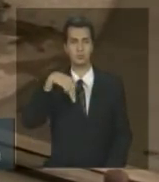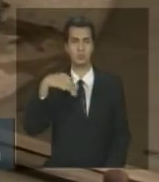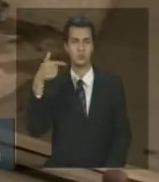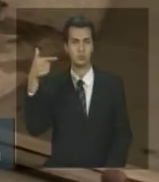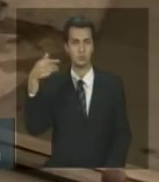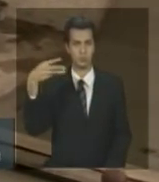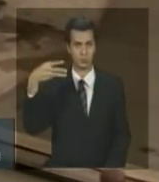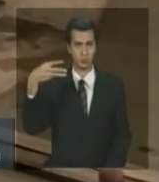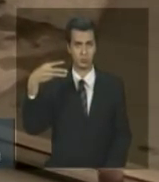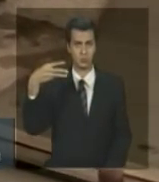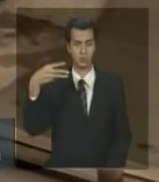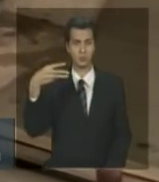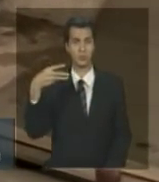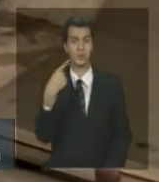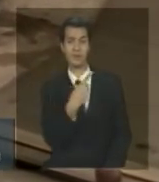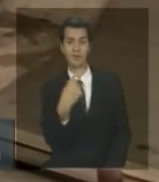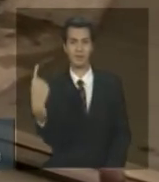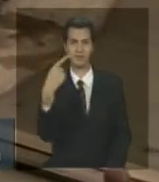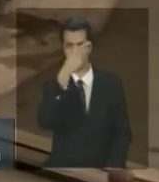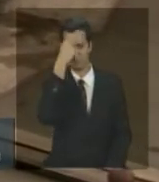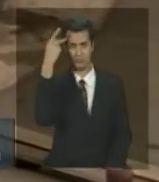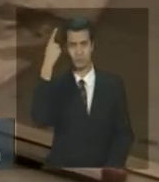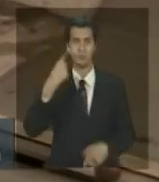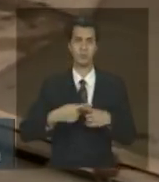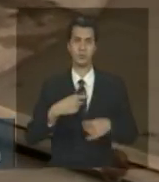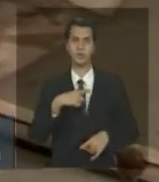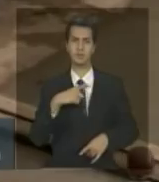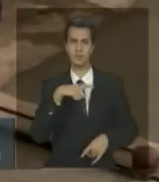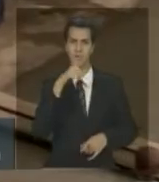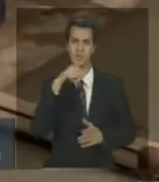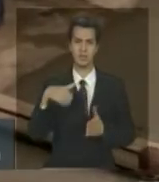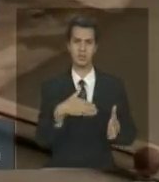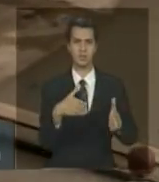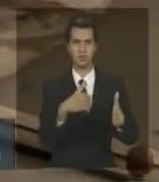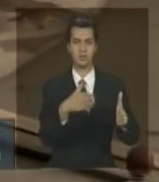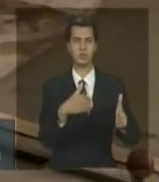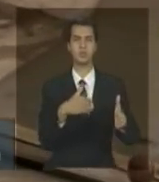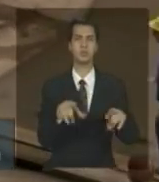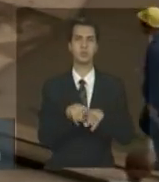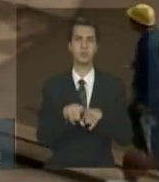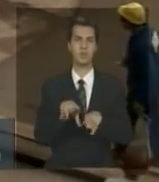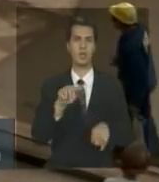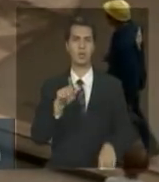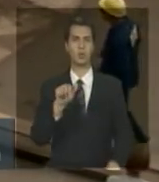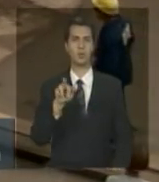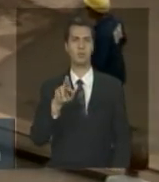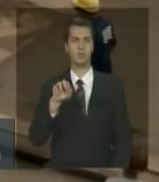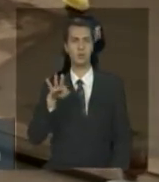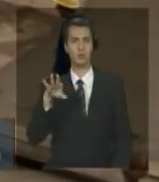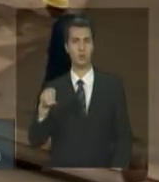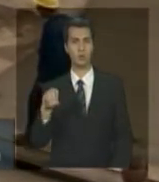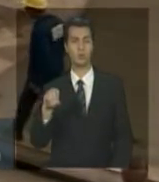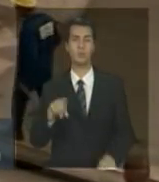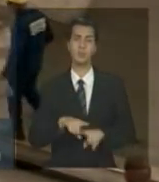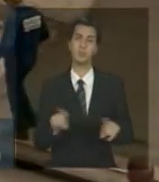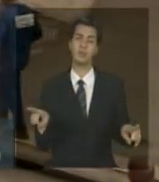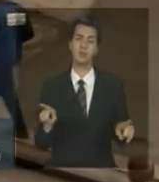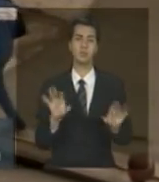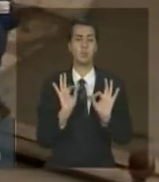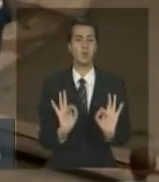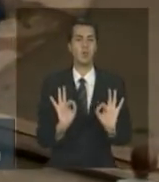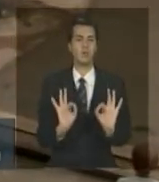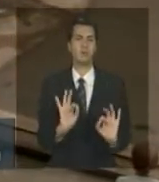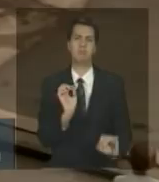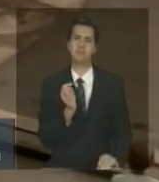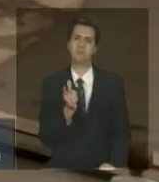ano disponibilizados através de açudes construídos em rios intermitentes e em aquíferos, com limitações quanto à qualidade ou